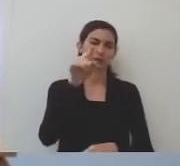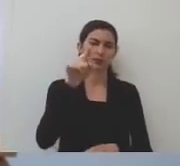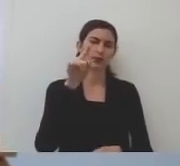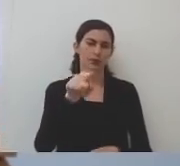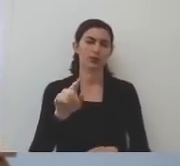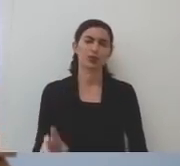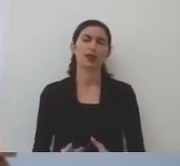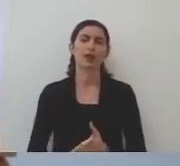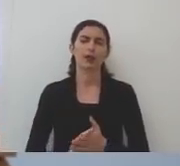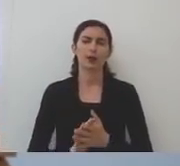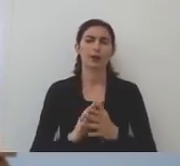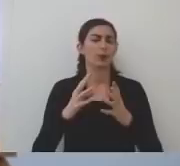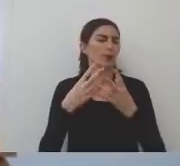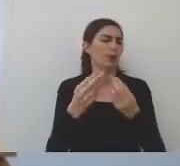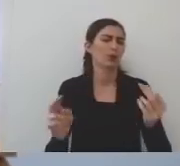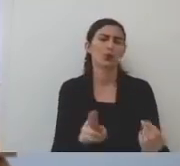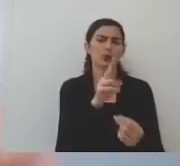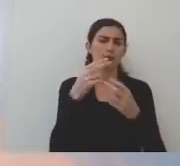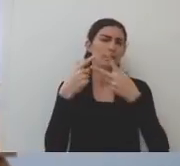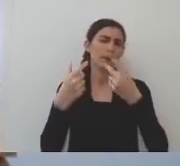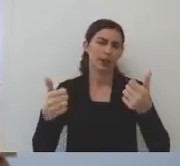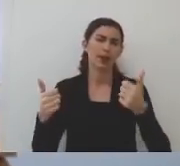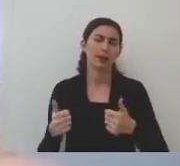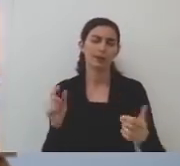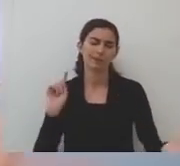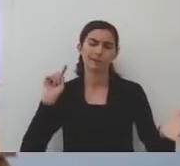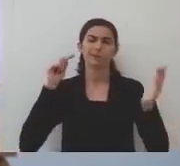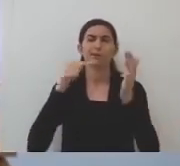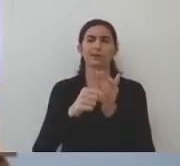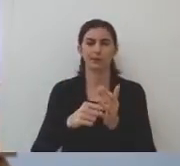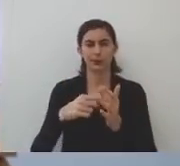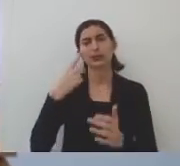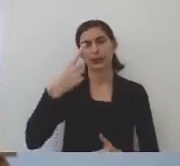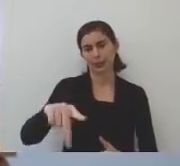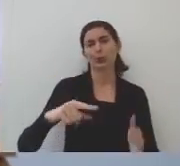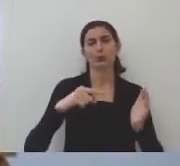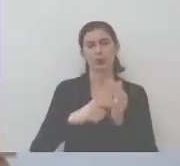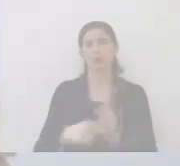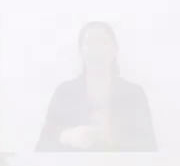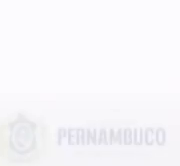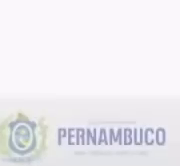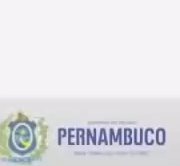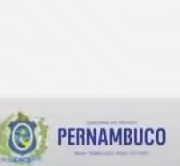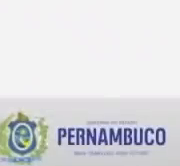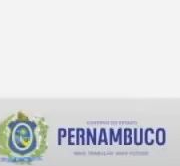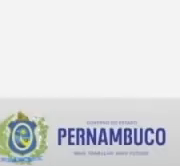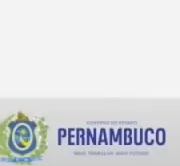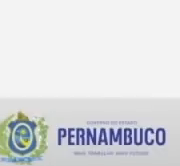utilizar muito bem e vai atingir esse seu objetivo.